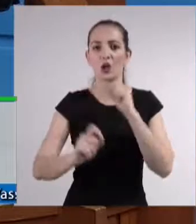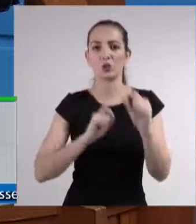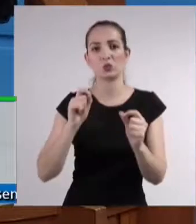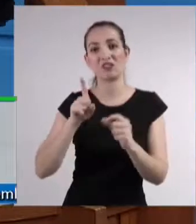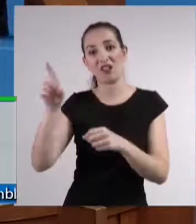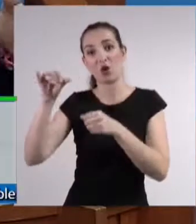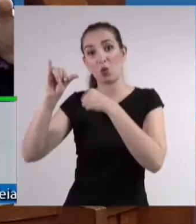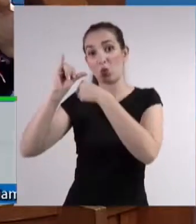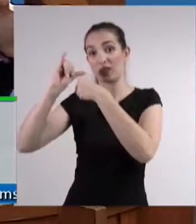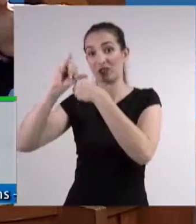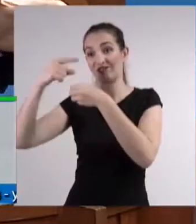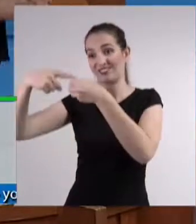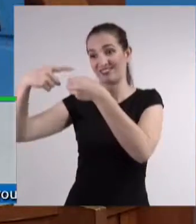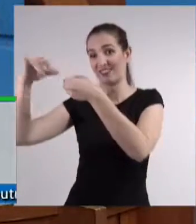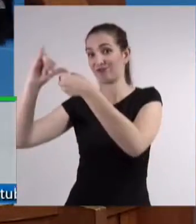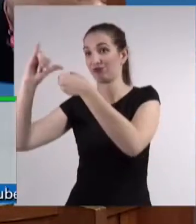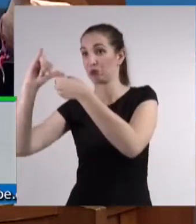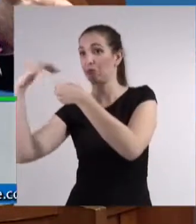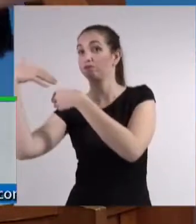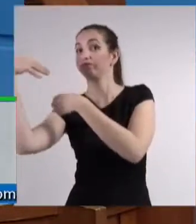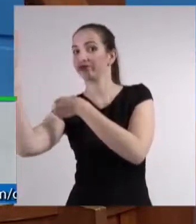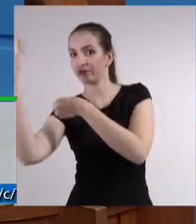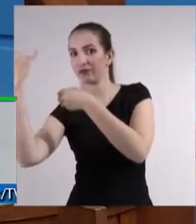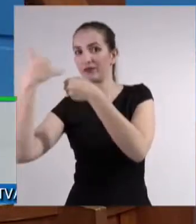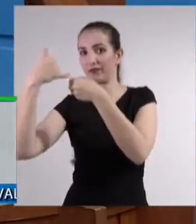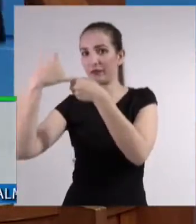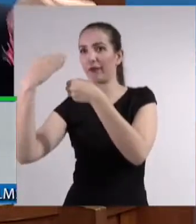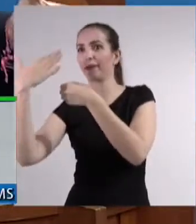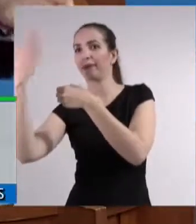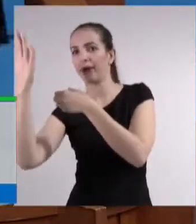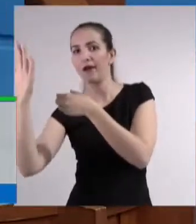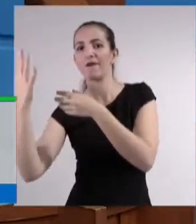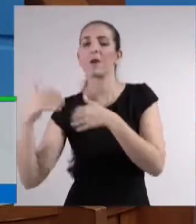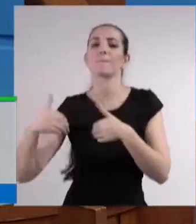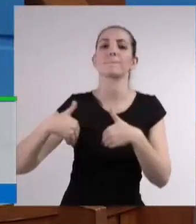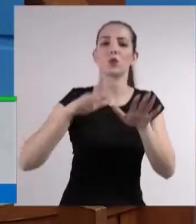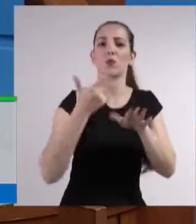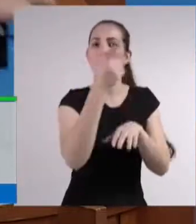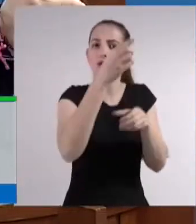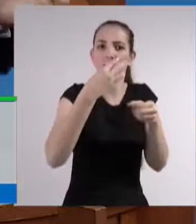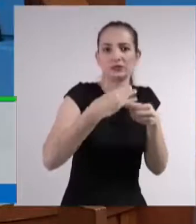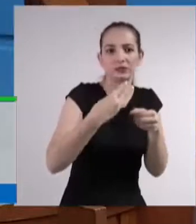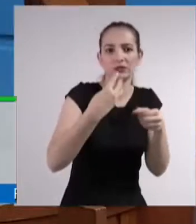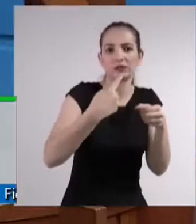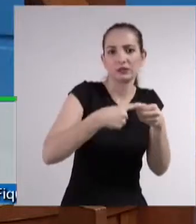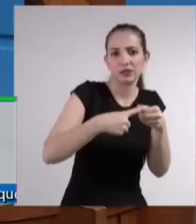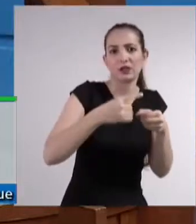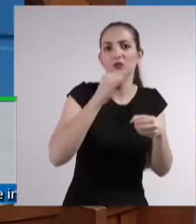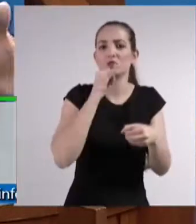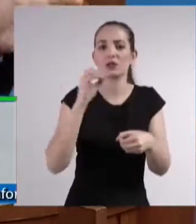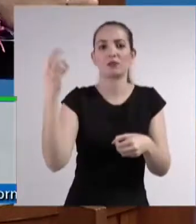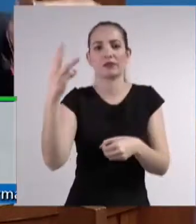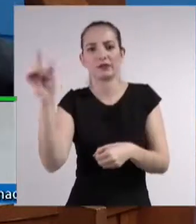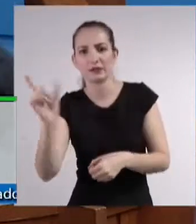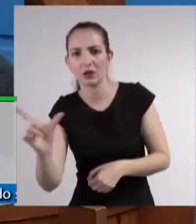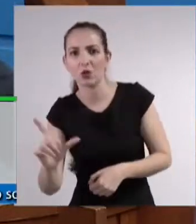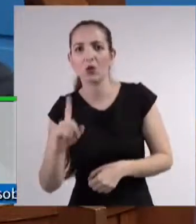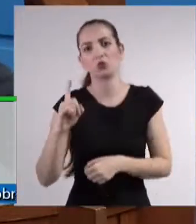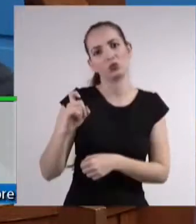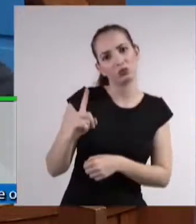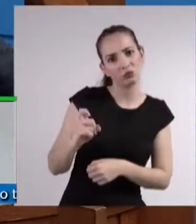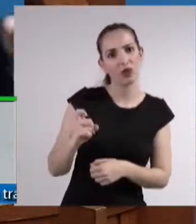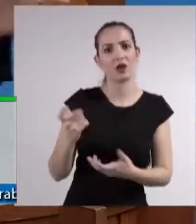empurrar para um grande centro, Três Lagoas, Dourados, Corumbá, Campo